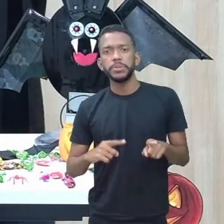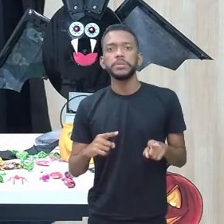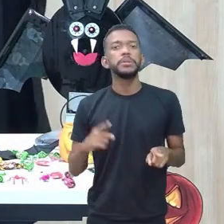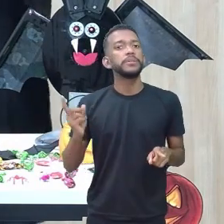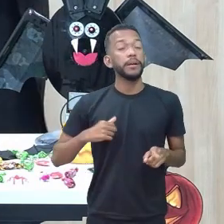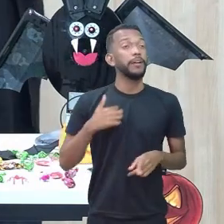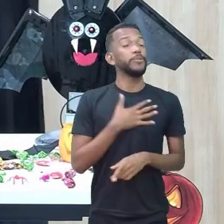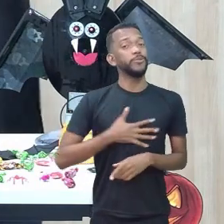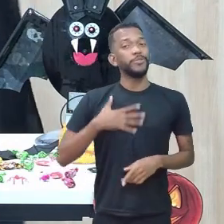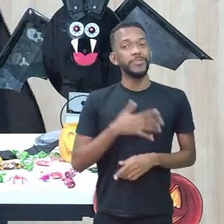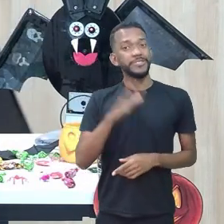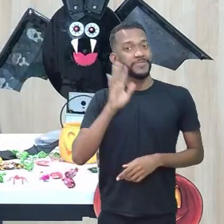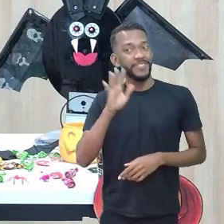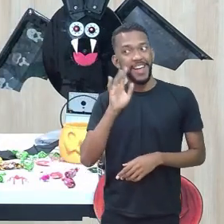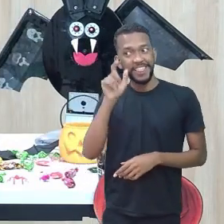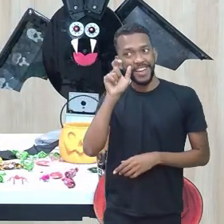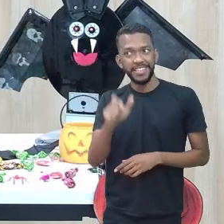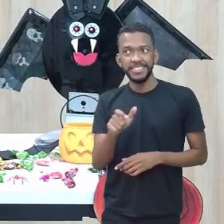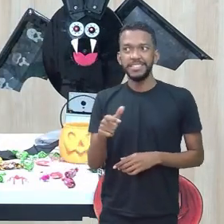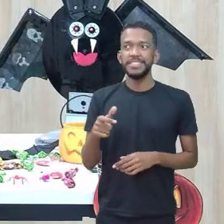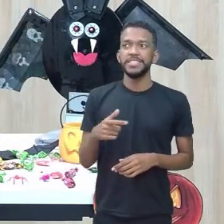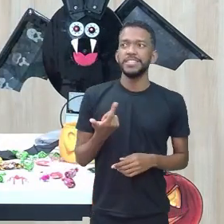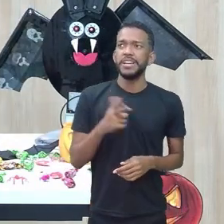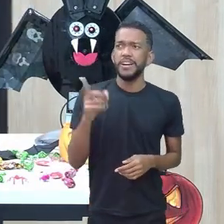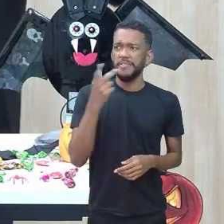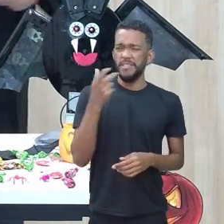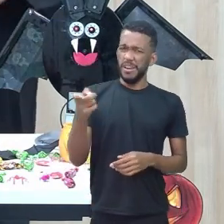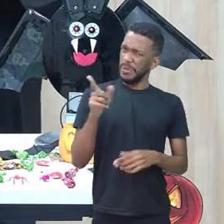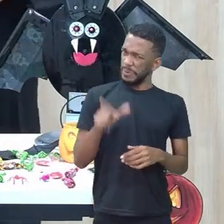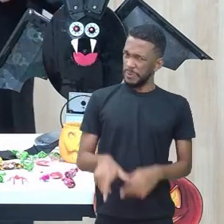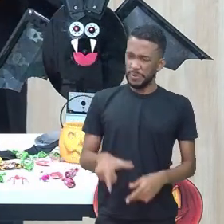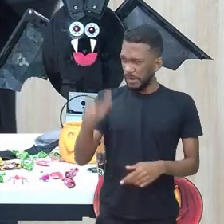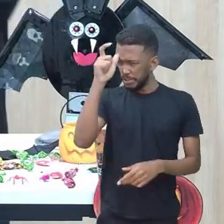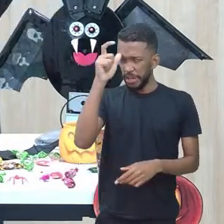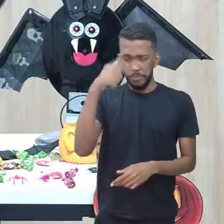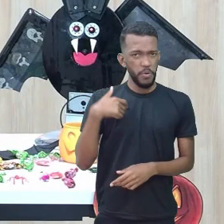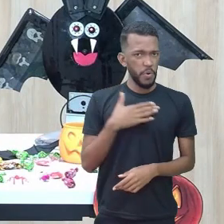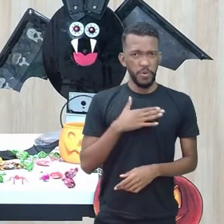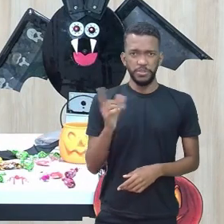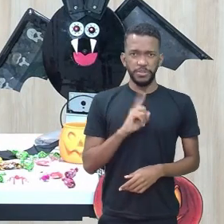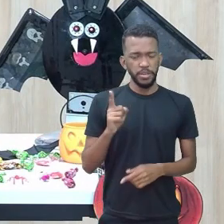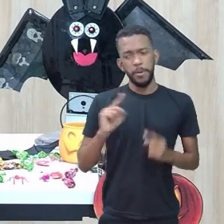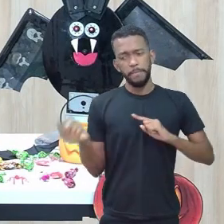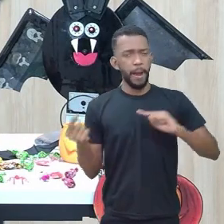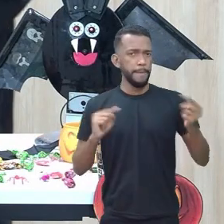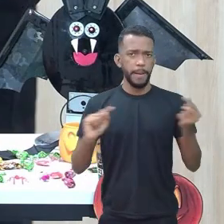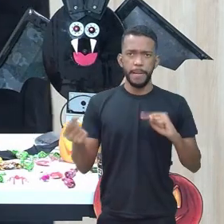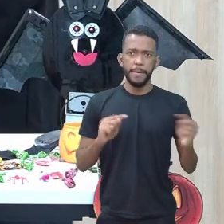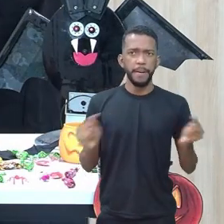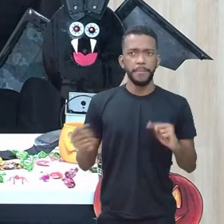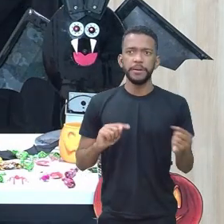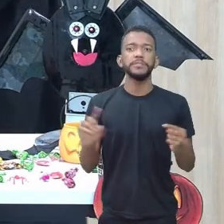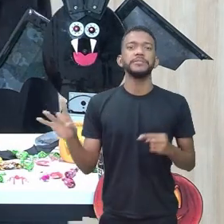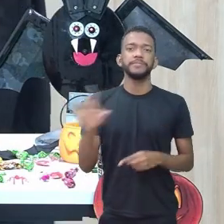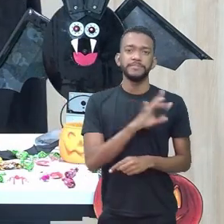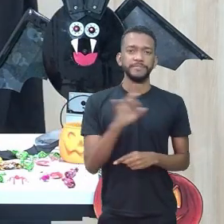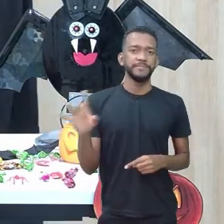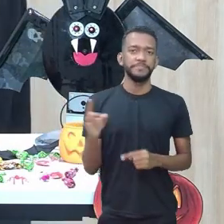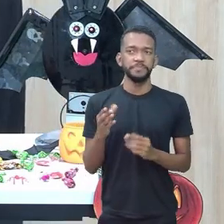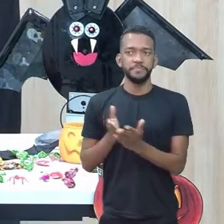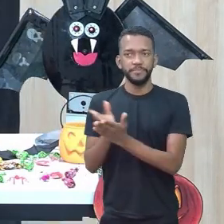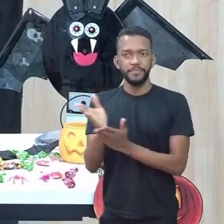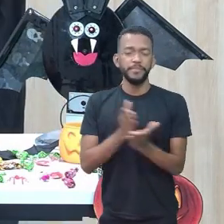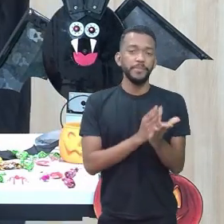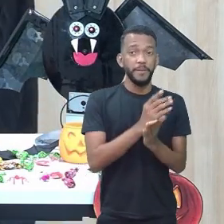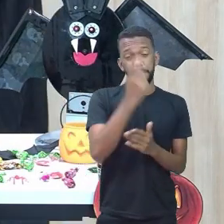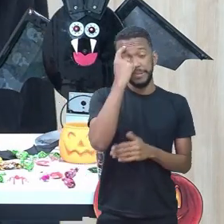é massa, é uma festa interessante. Aí o outro disse, é coisa do diabo, não gosto disso aqui não. E por aí vai, né? Cada um com a sua linha de pensamento. Agora, e